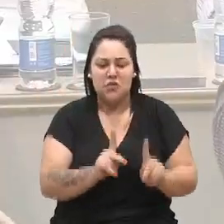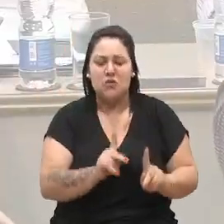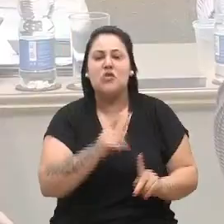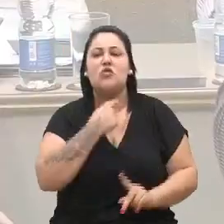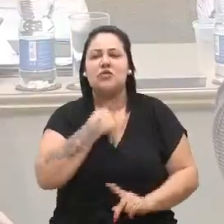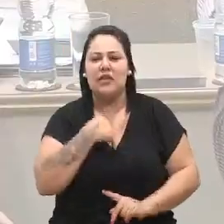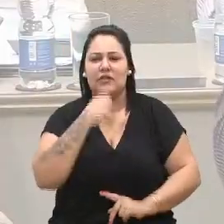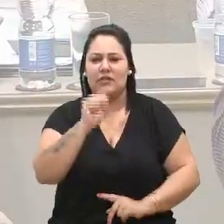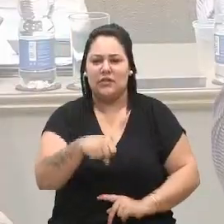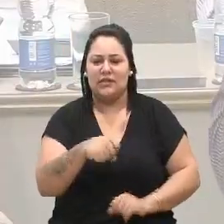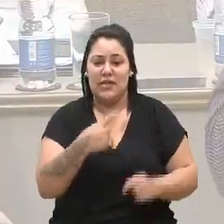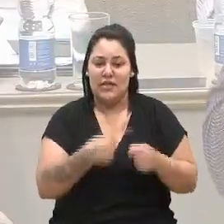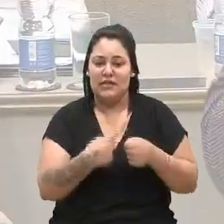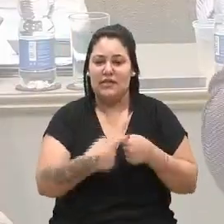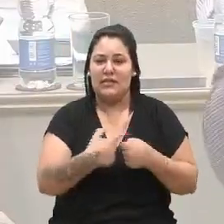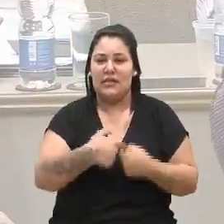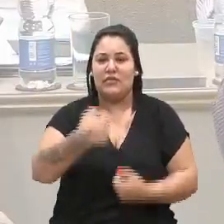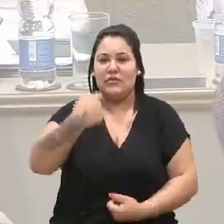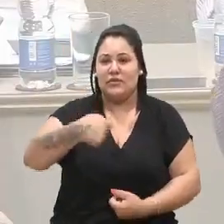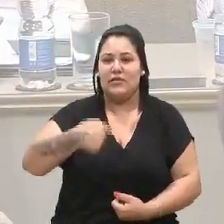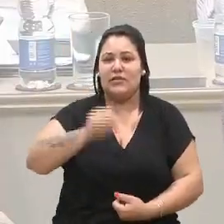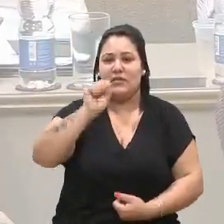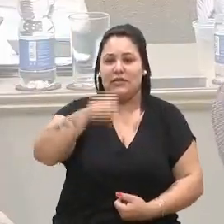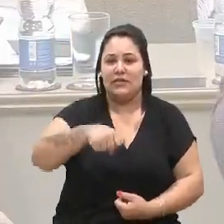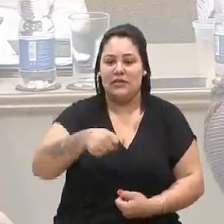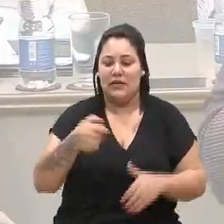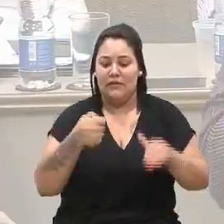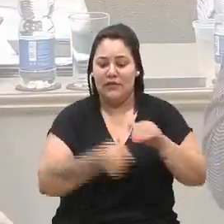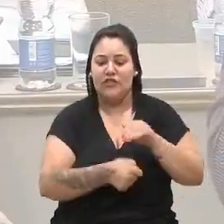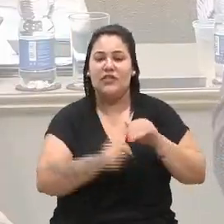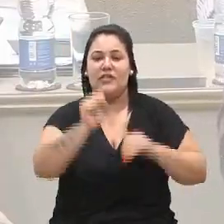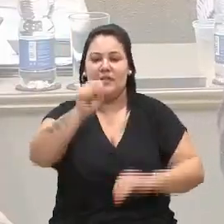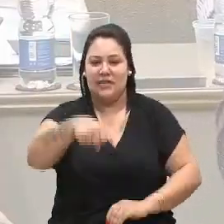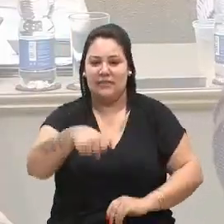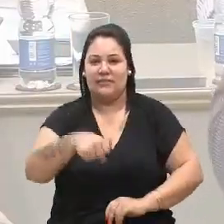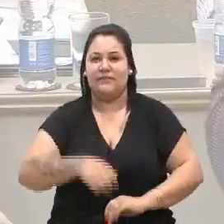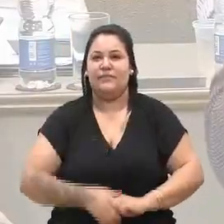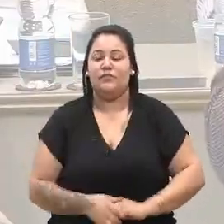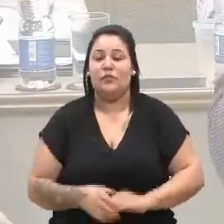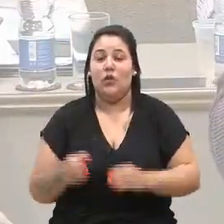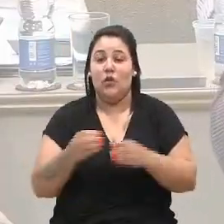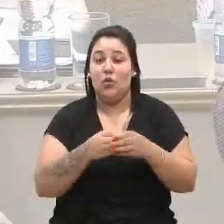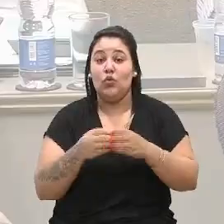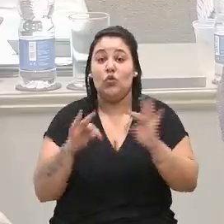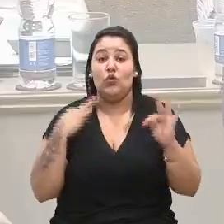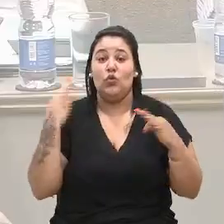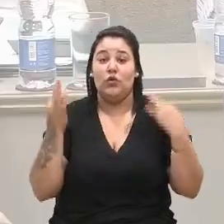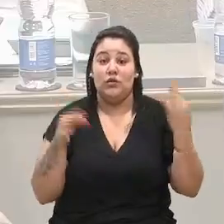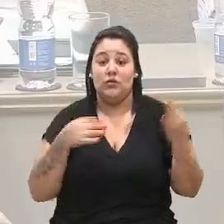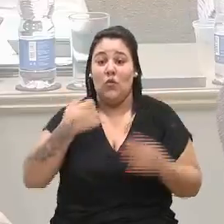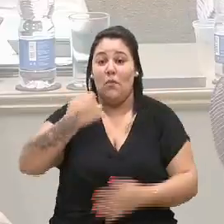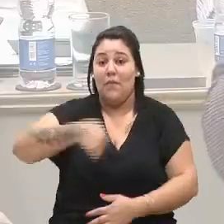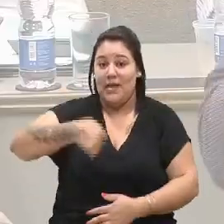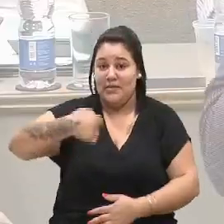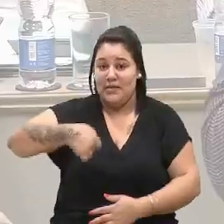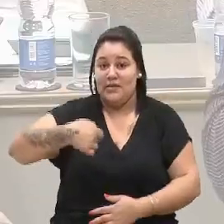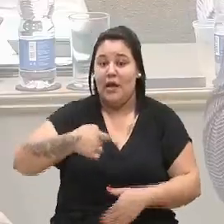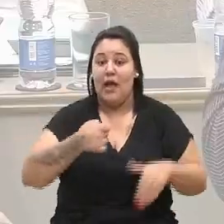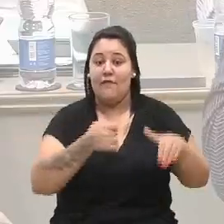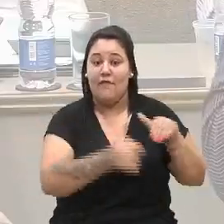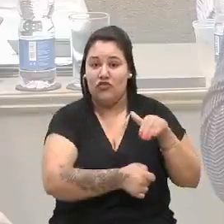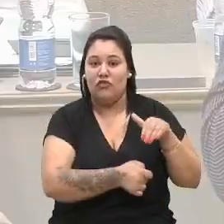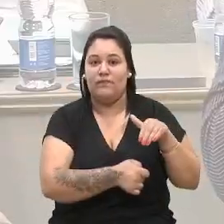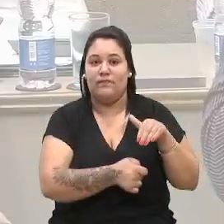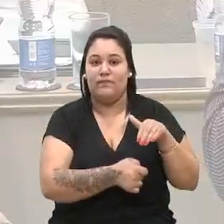e a cidade precisa investir nisso, sim. O turismo precisa investir